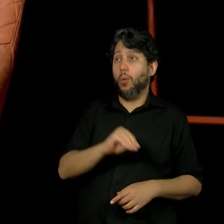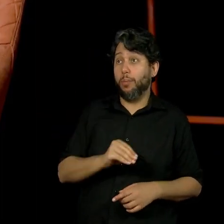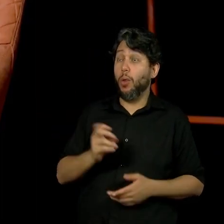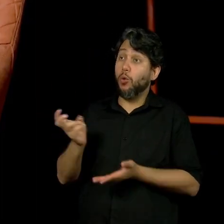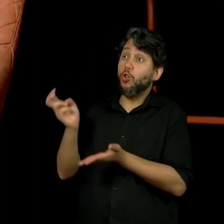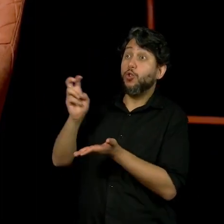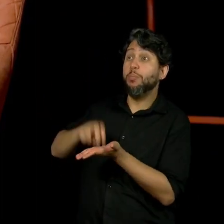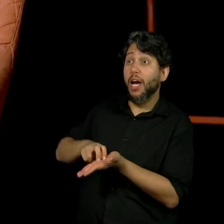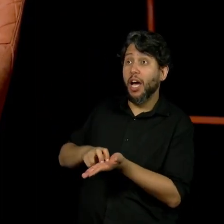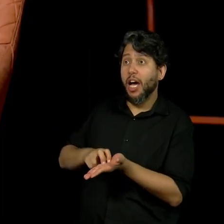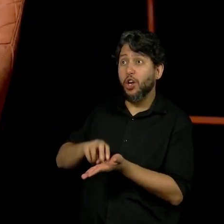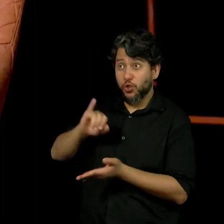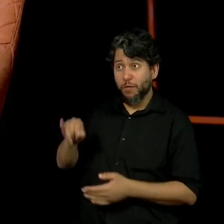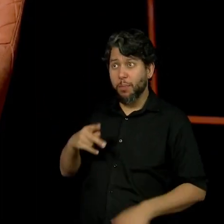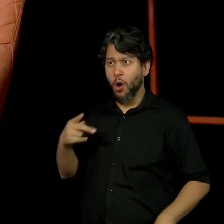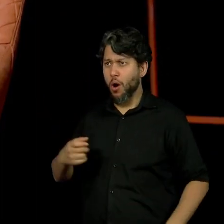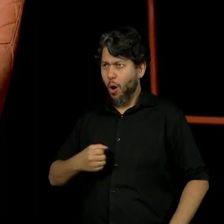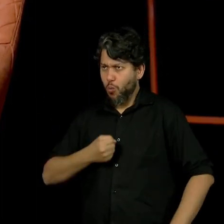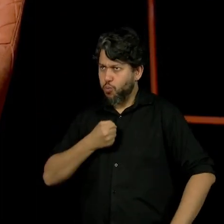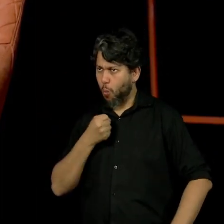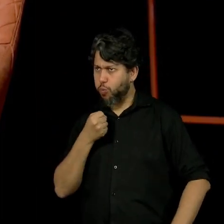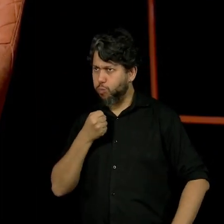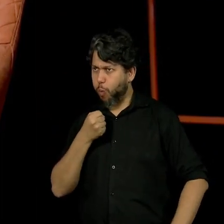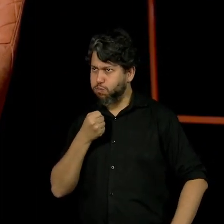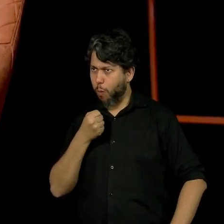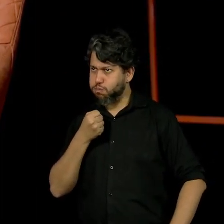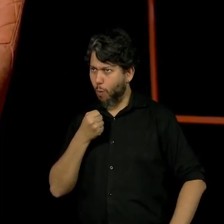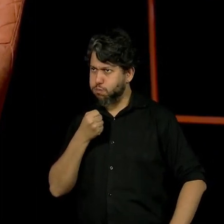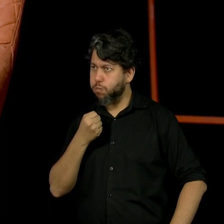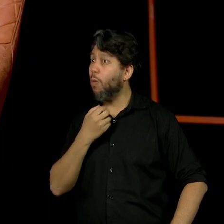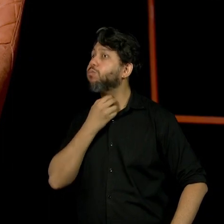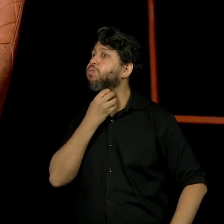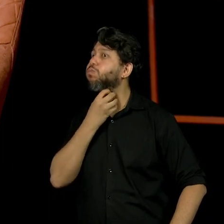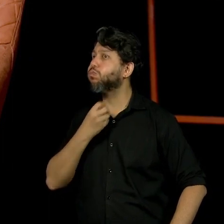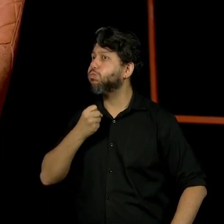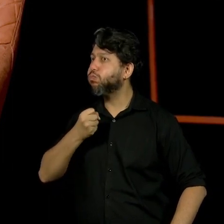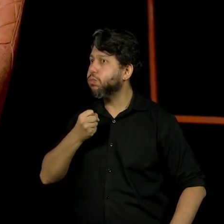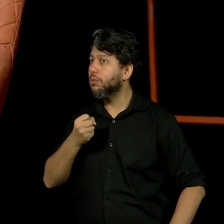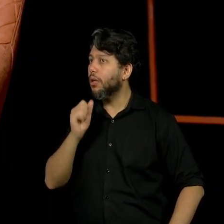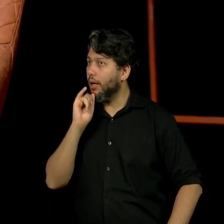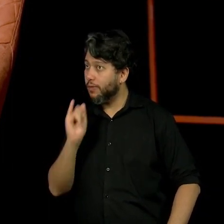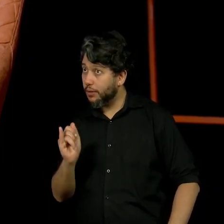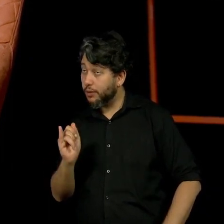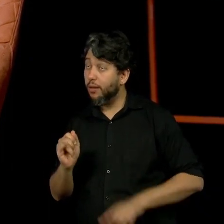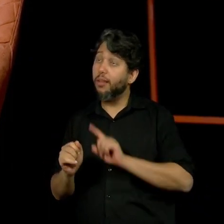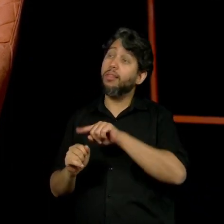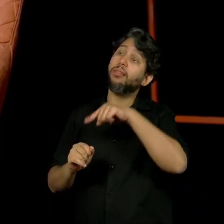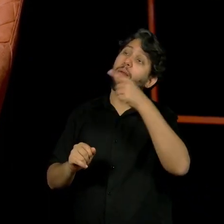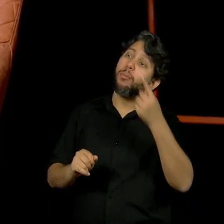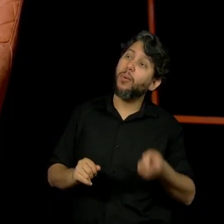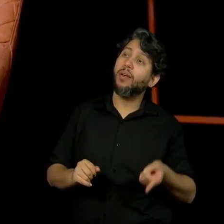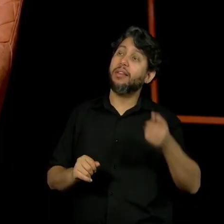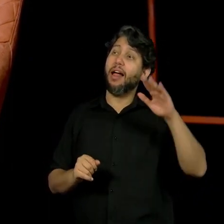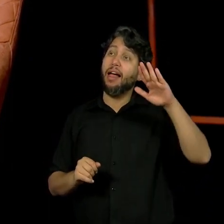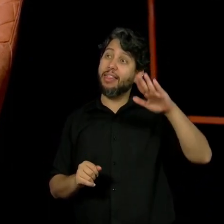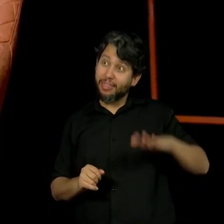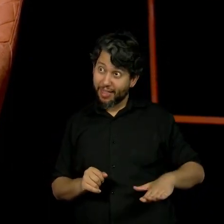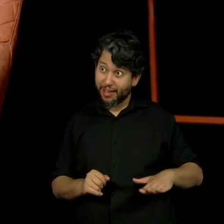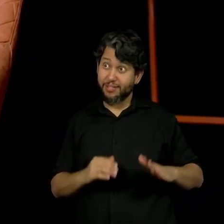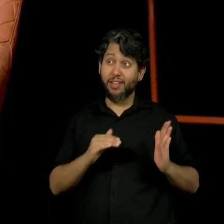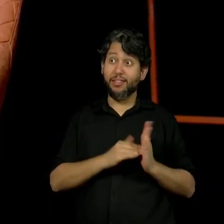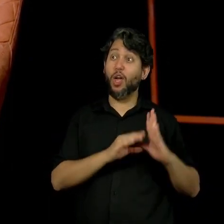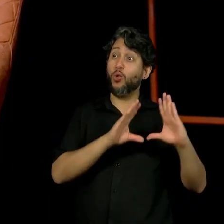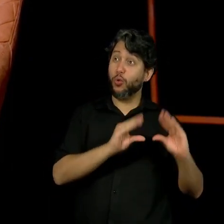manhã grave na Jovem Pan, no Jornal de Integração Nacional, repita, e depois de tarde, até a noite,